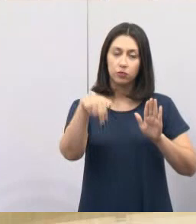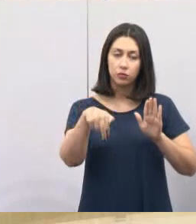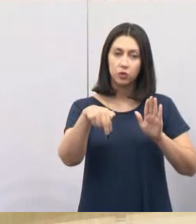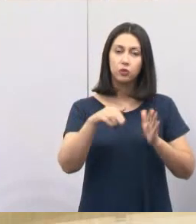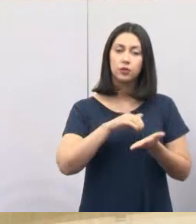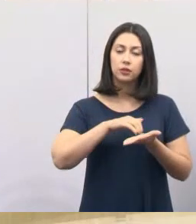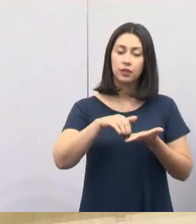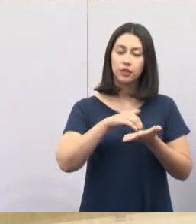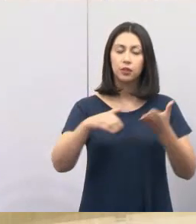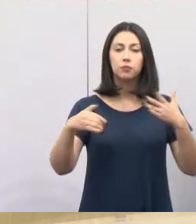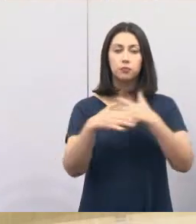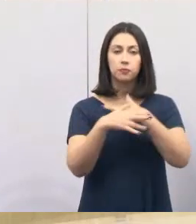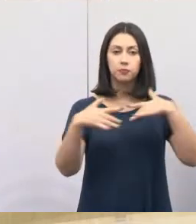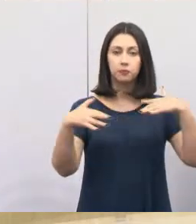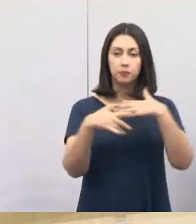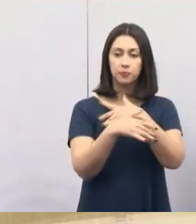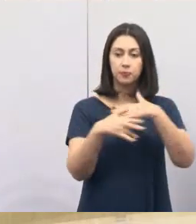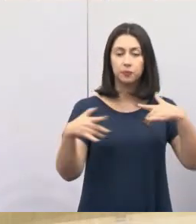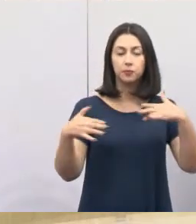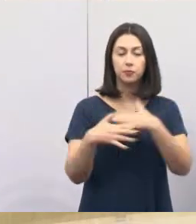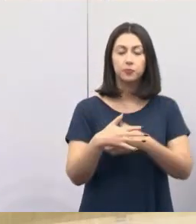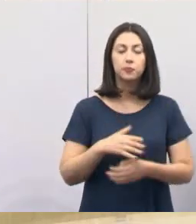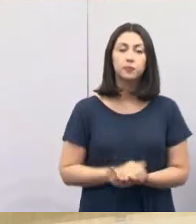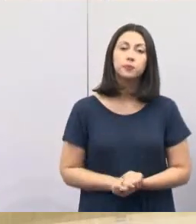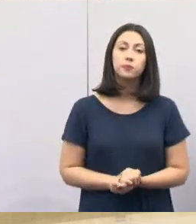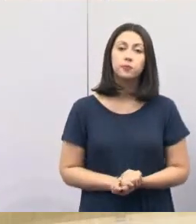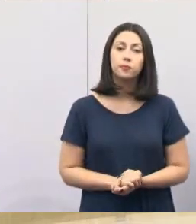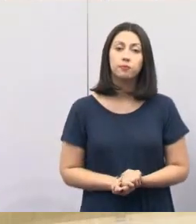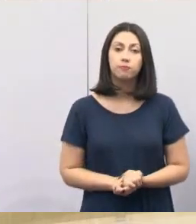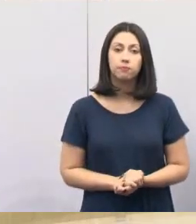filho, secretário de Mobilidade Urbana.